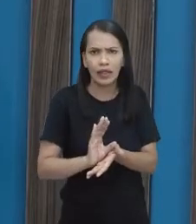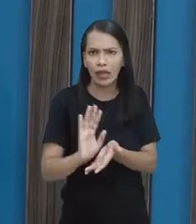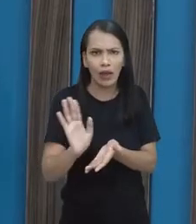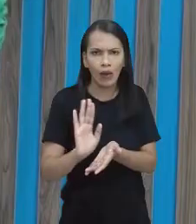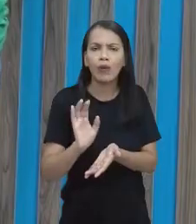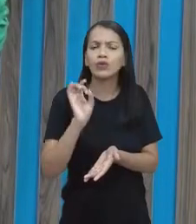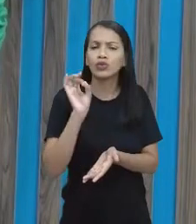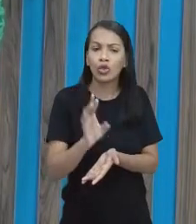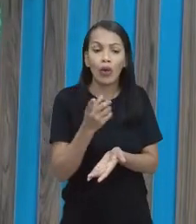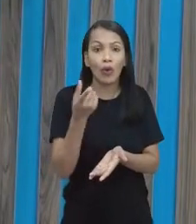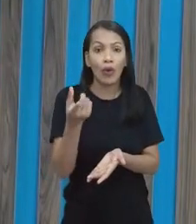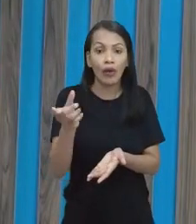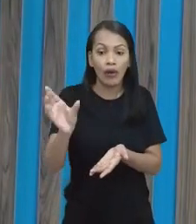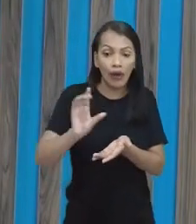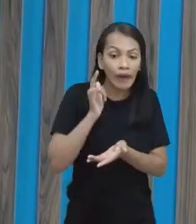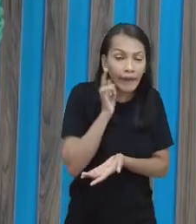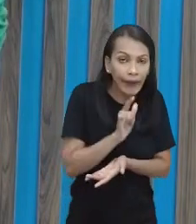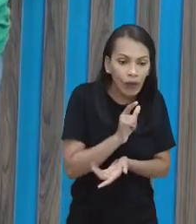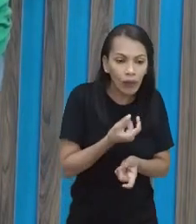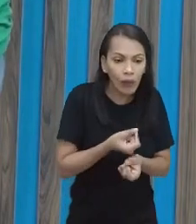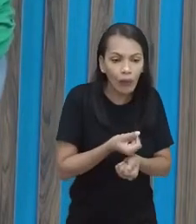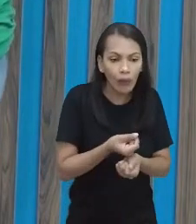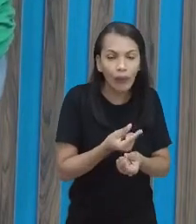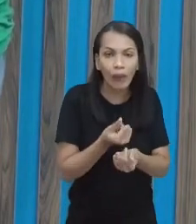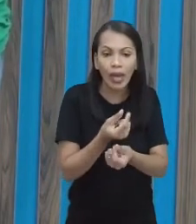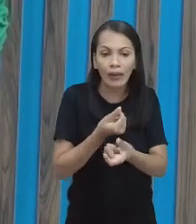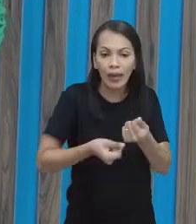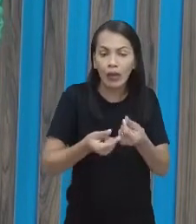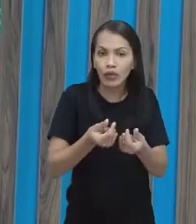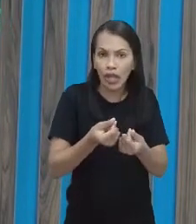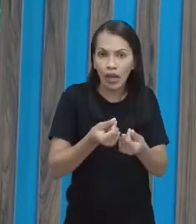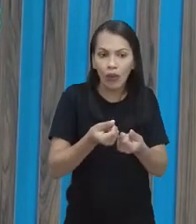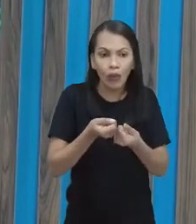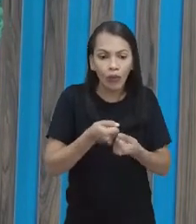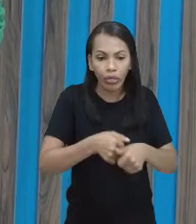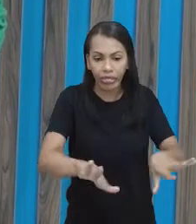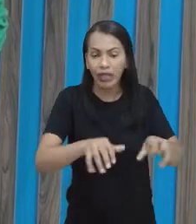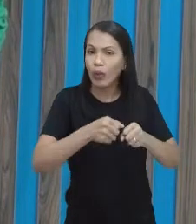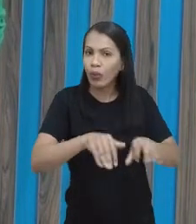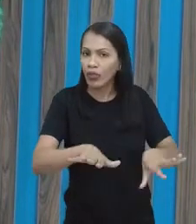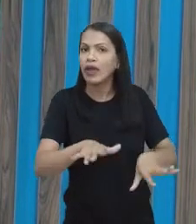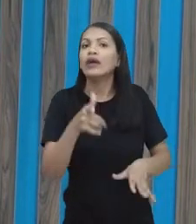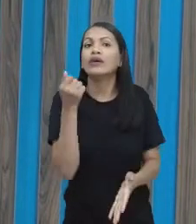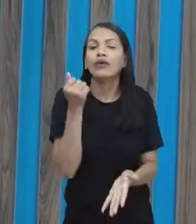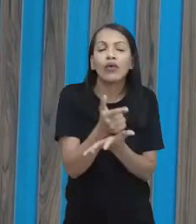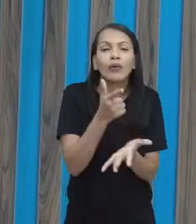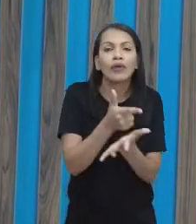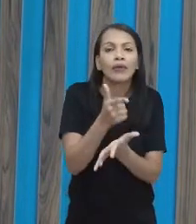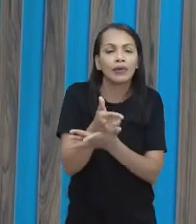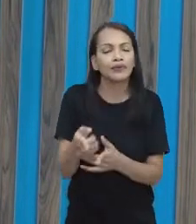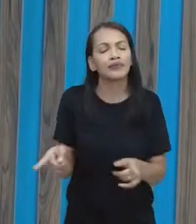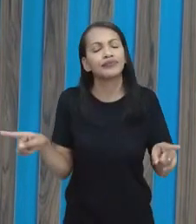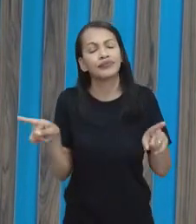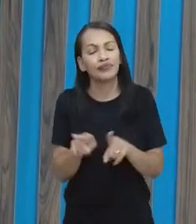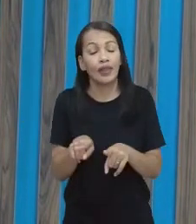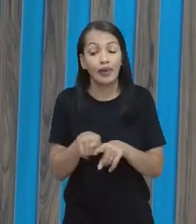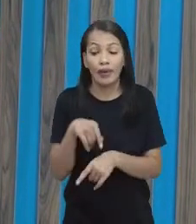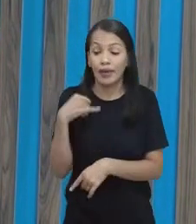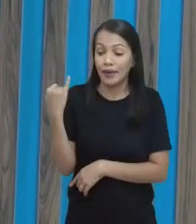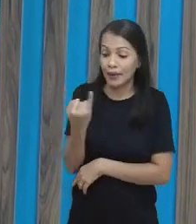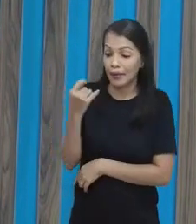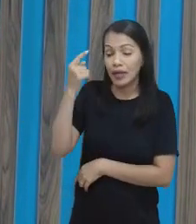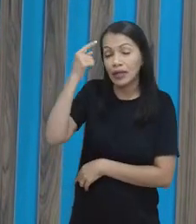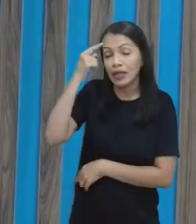Exatamente. Então, gente, ó, é bom a gente ter esse cuidado com o nosso dinheiro e também com a nossa saúde mental, né? Porque